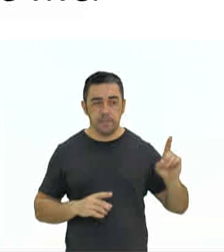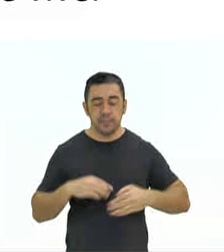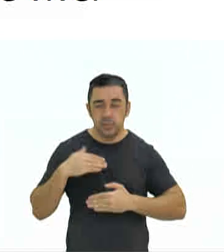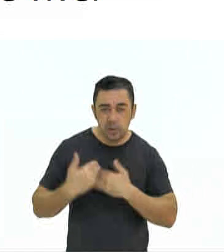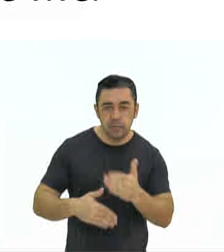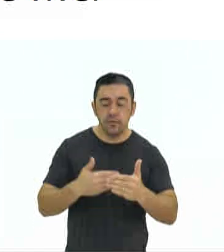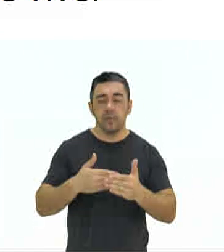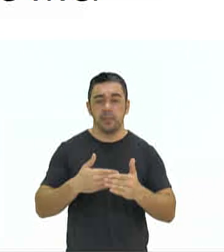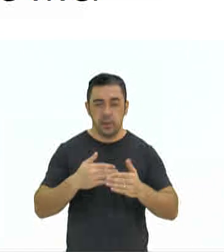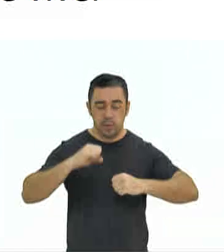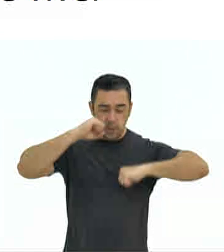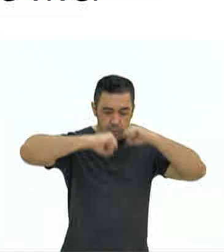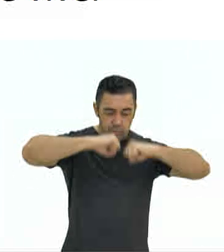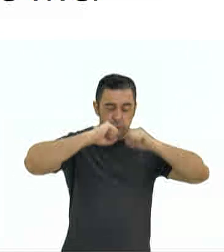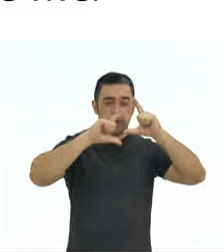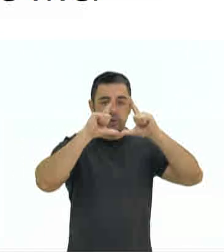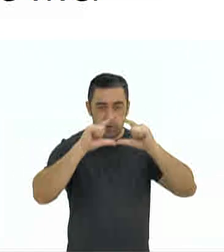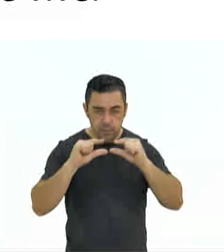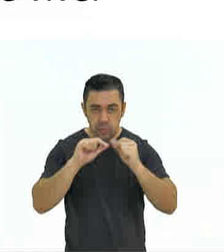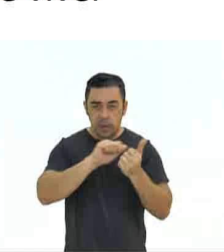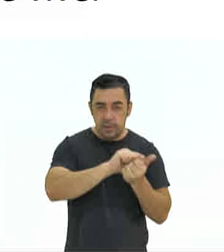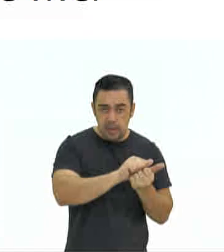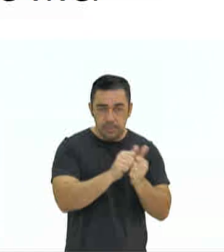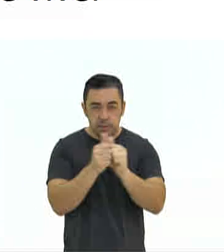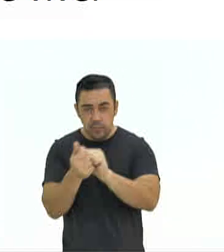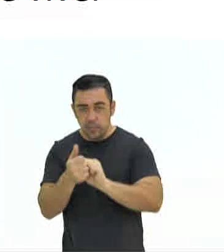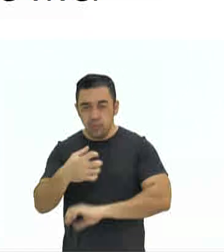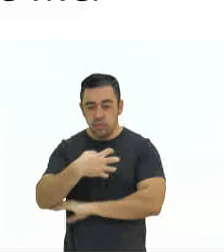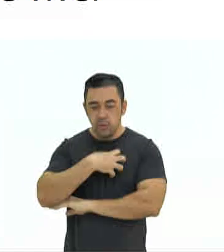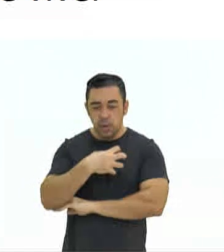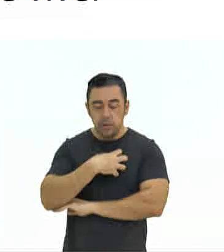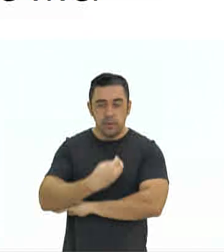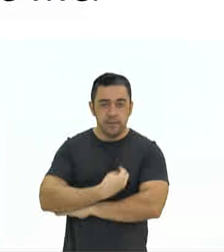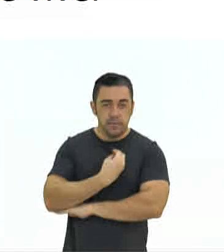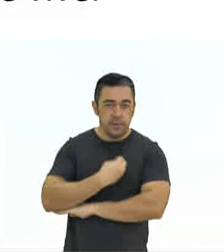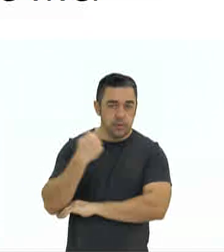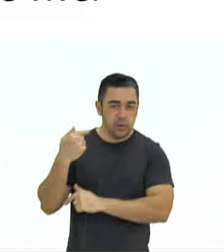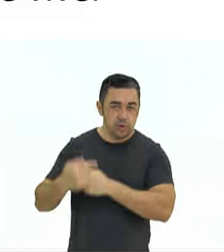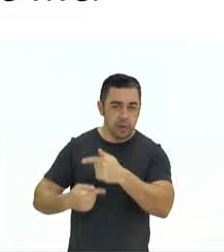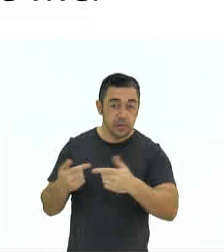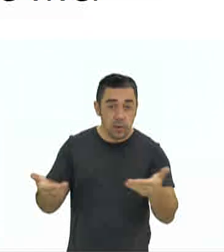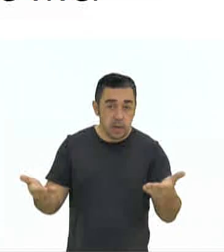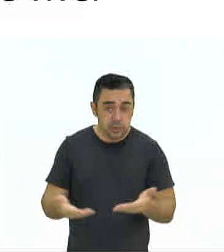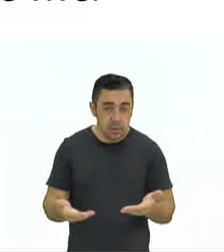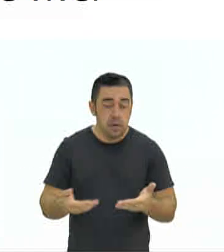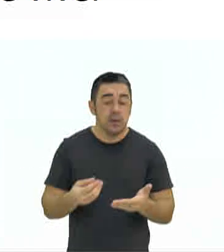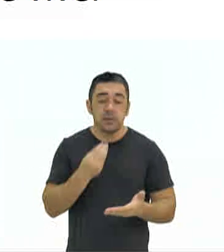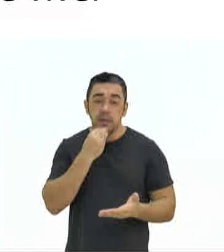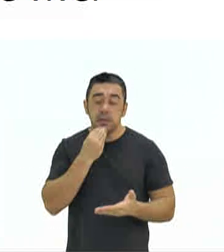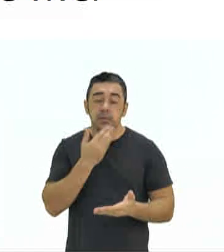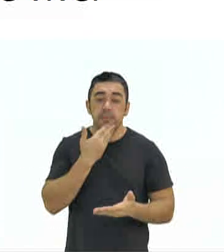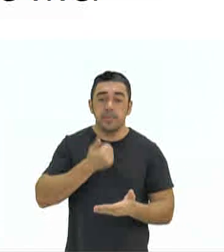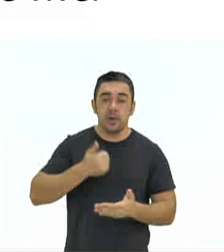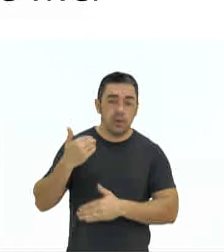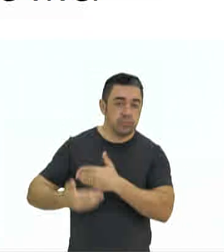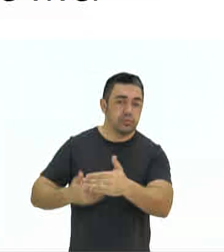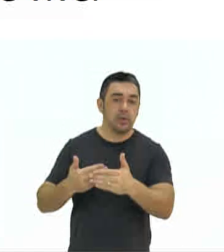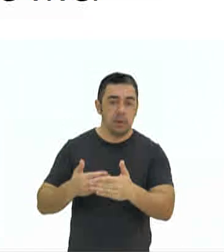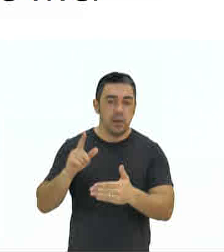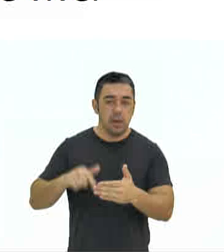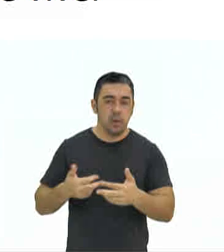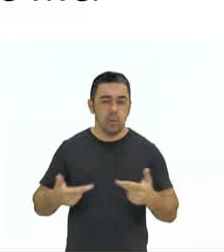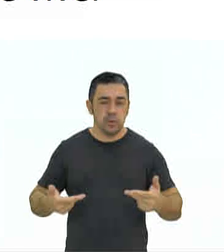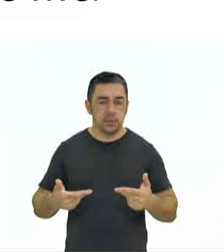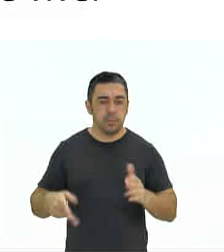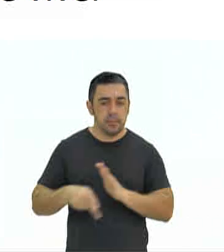desenvolvimento industrial deve diminuir, adaptando um novo modo da vida às gerações atuais e otimizando o uso de produtos